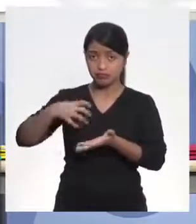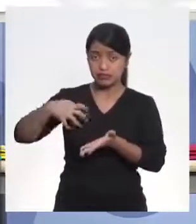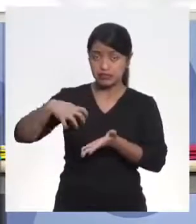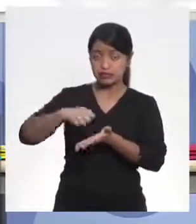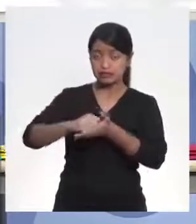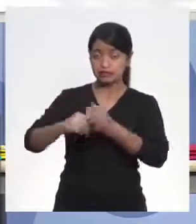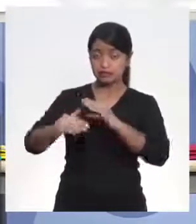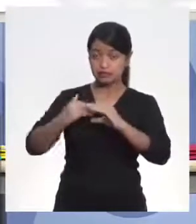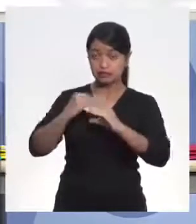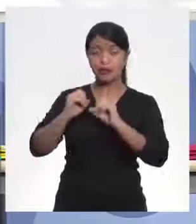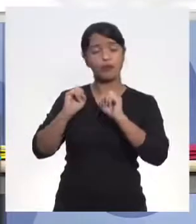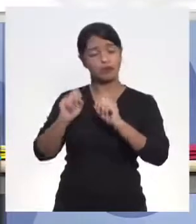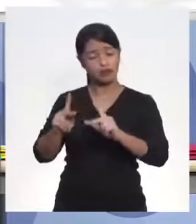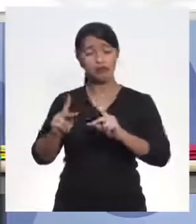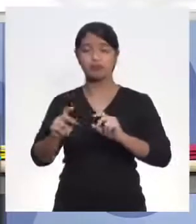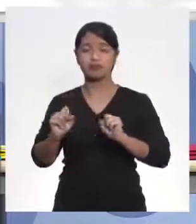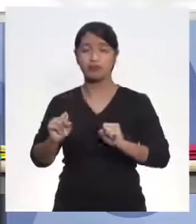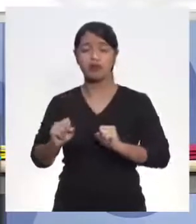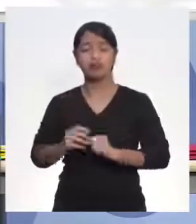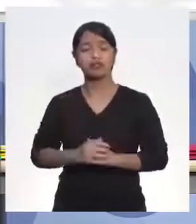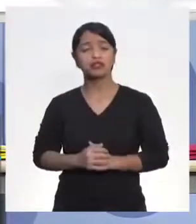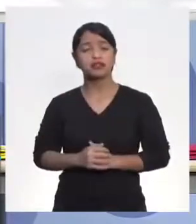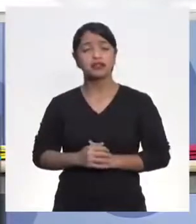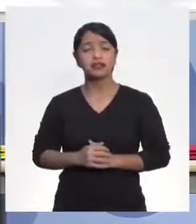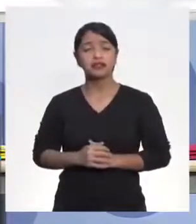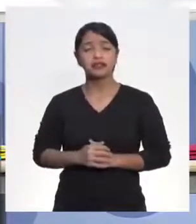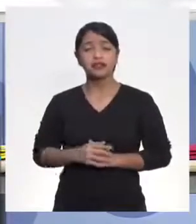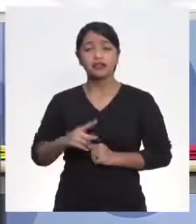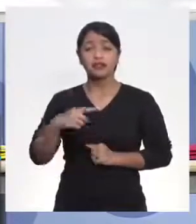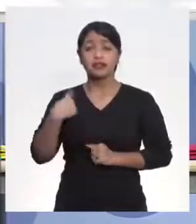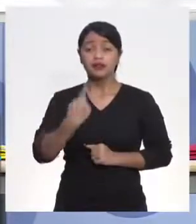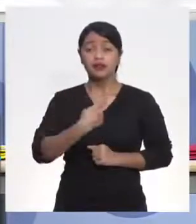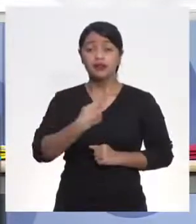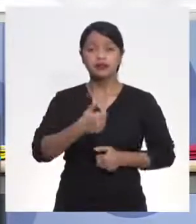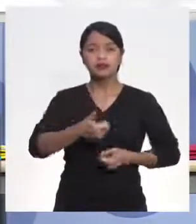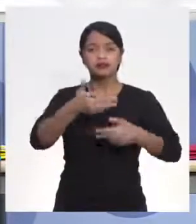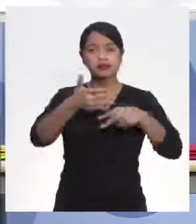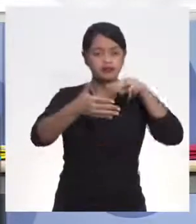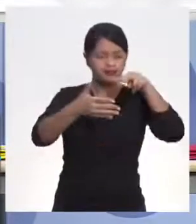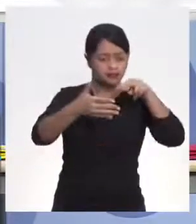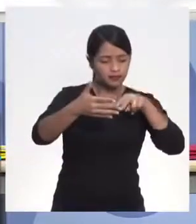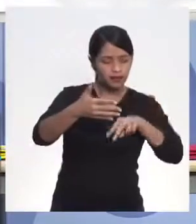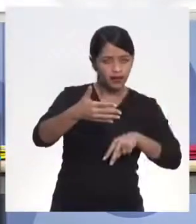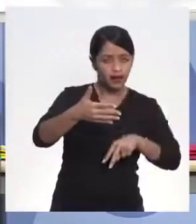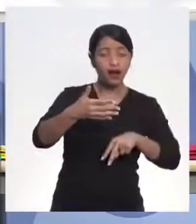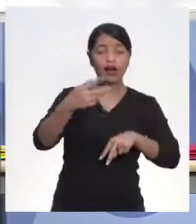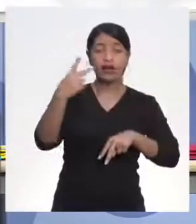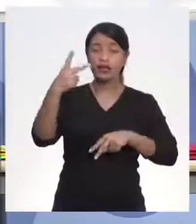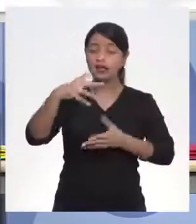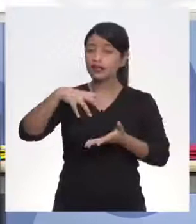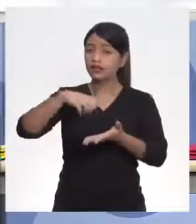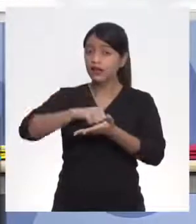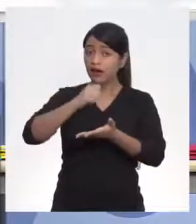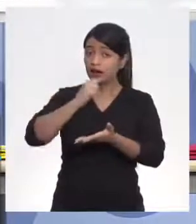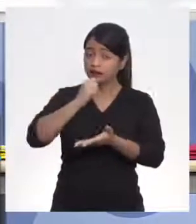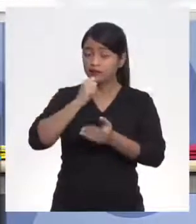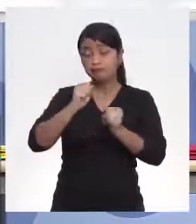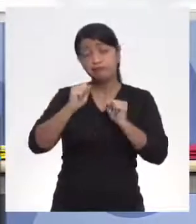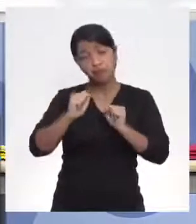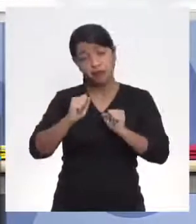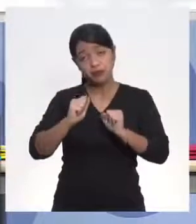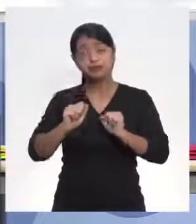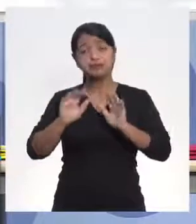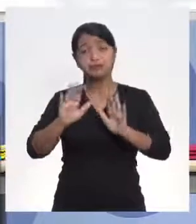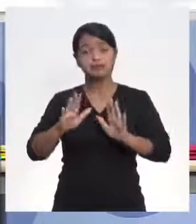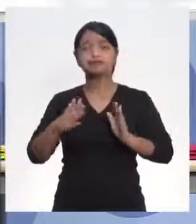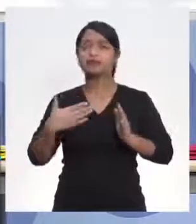estão participando também. Provavelmente, a hora que a gente fez esse levantamento, ainda não tinha aparecido a inscrição de vocês, né? Mas, com